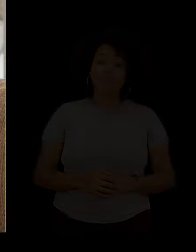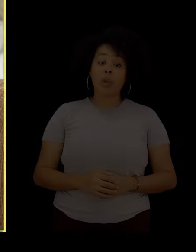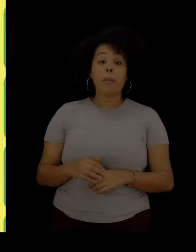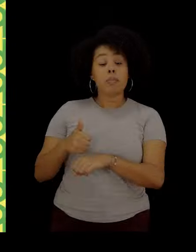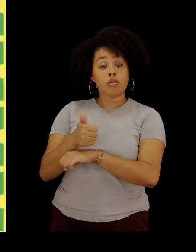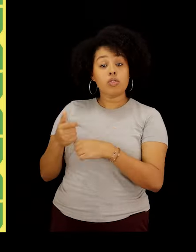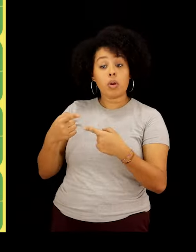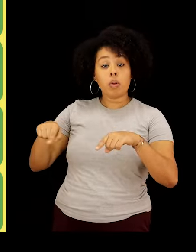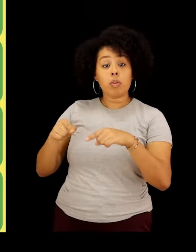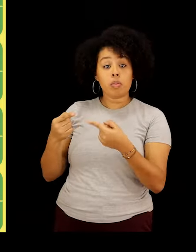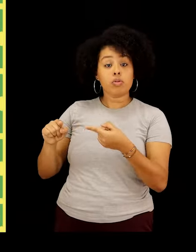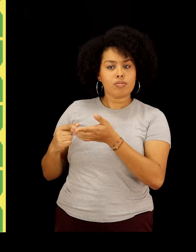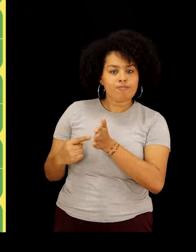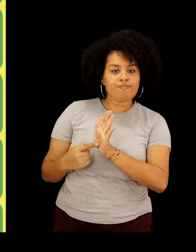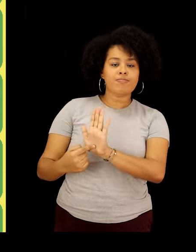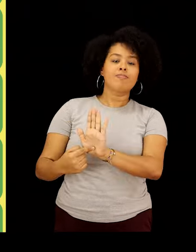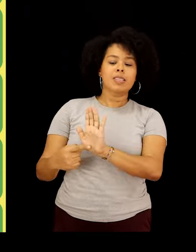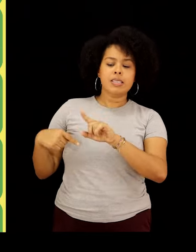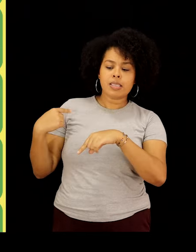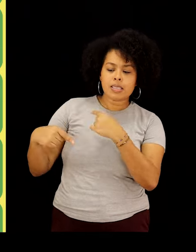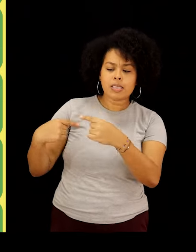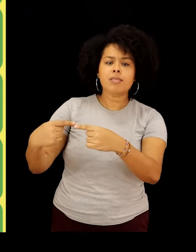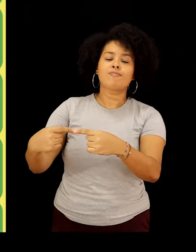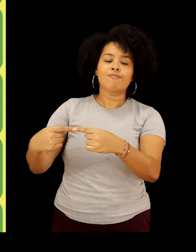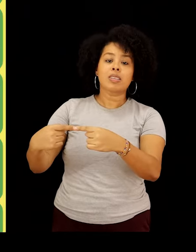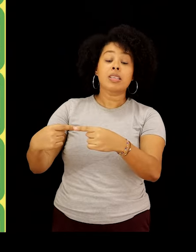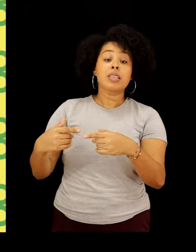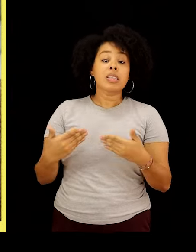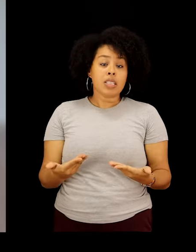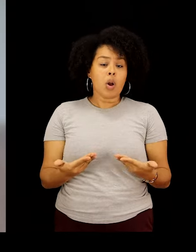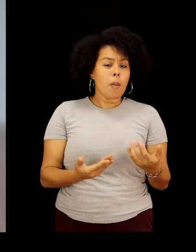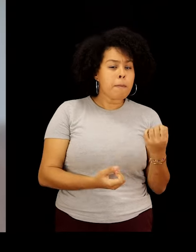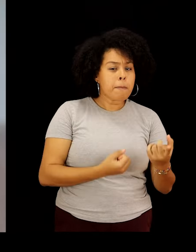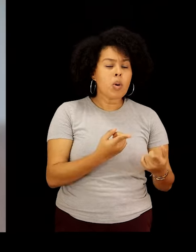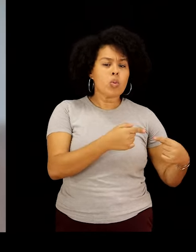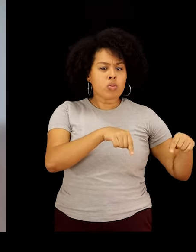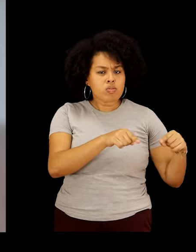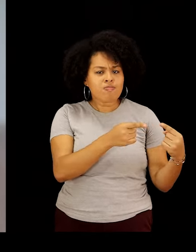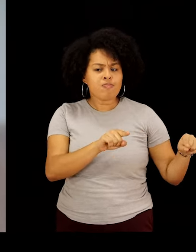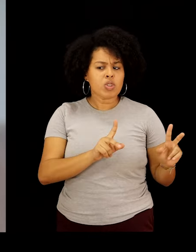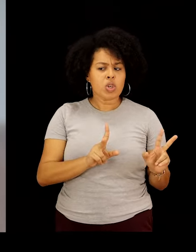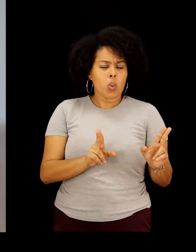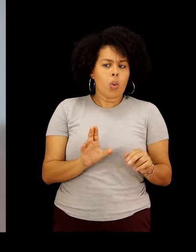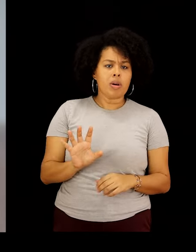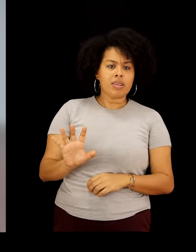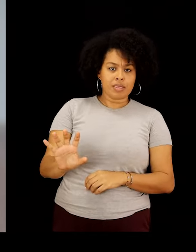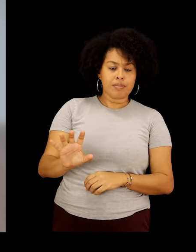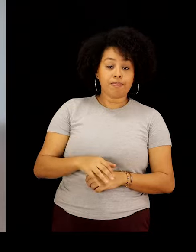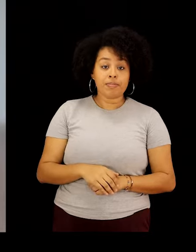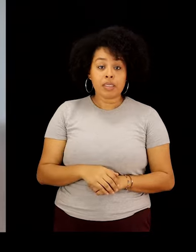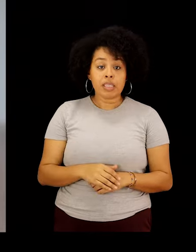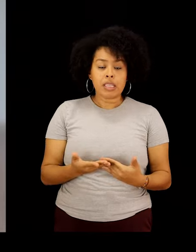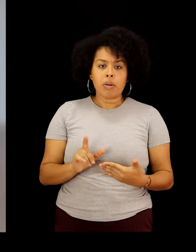Quando um músico deixa uma inspiração, isso já é um legado, né? Porque são poucos que deixam isso. Até